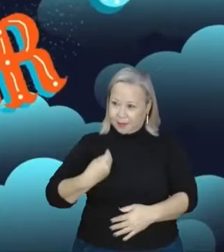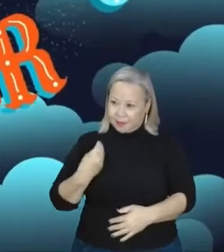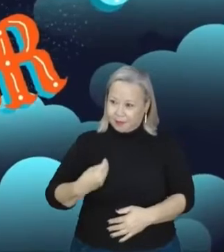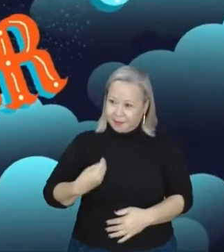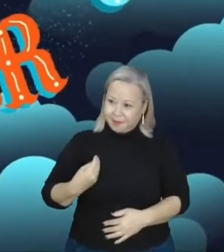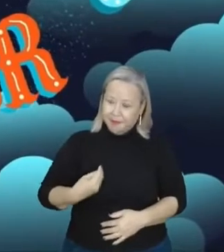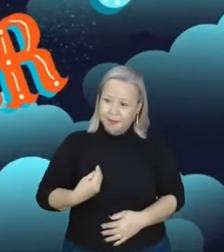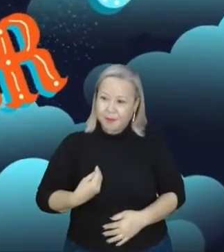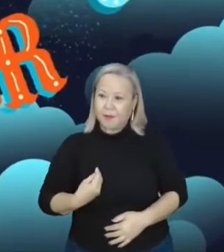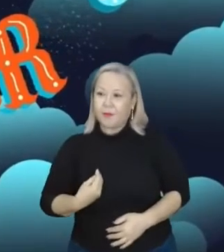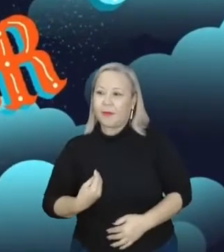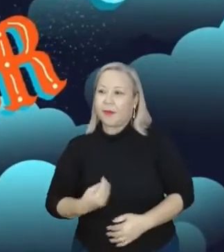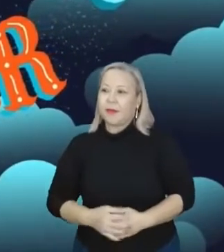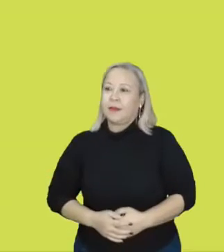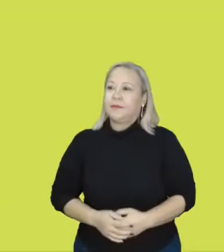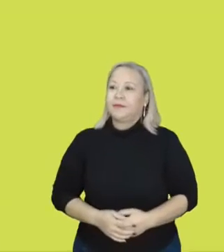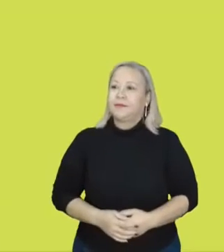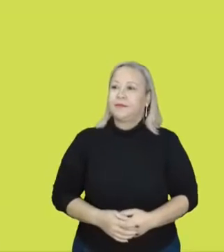viver.